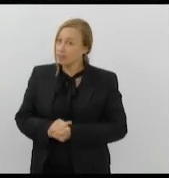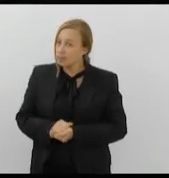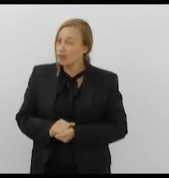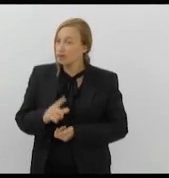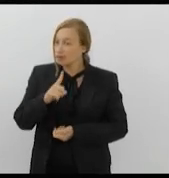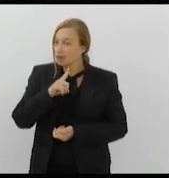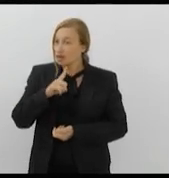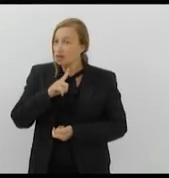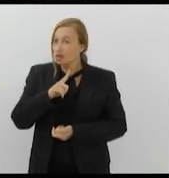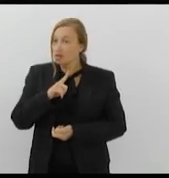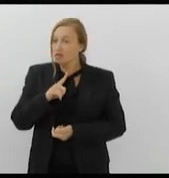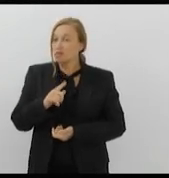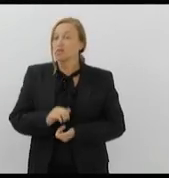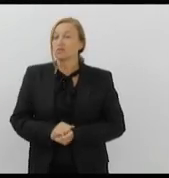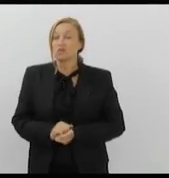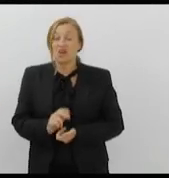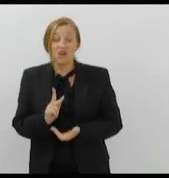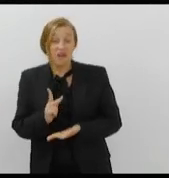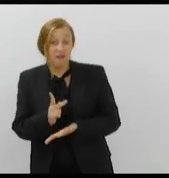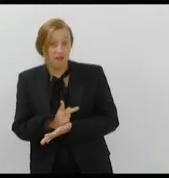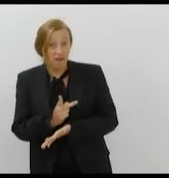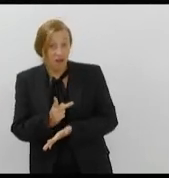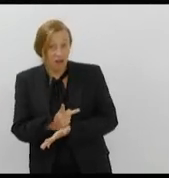e que, de forma inescrupulosa,